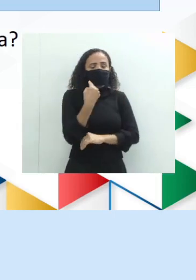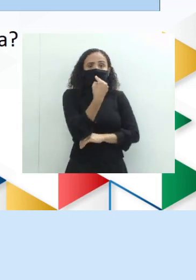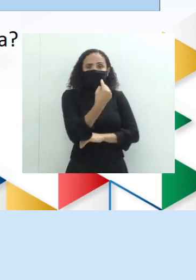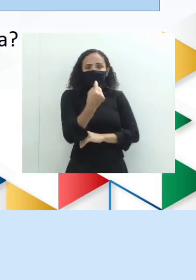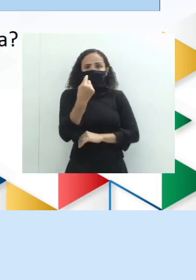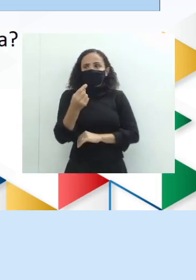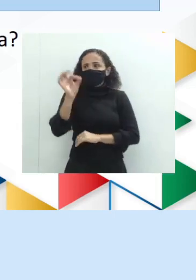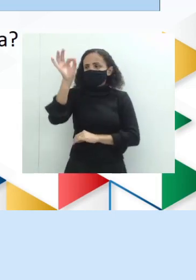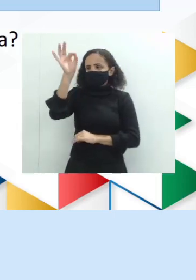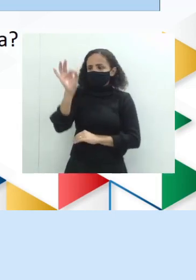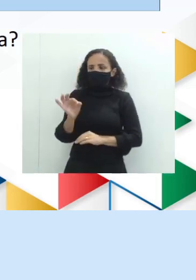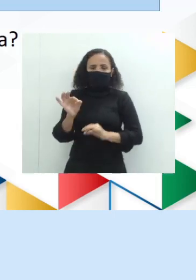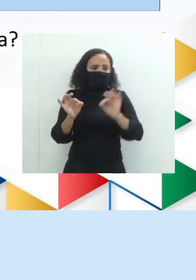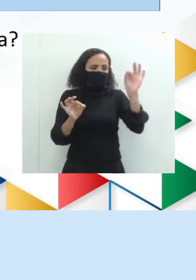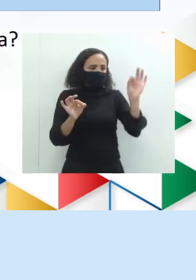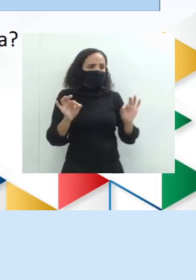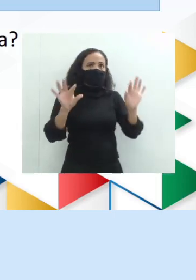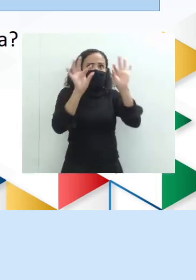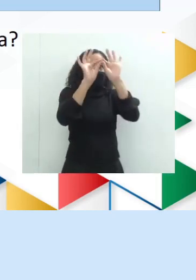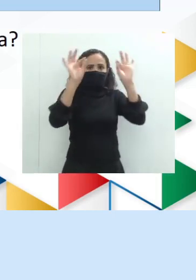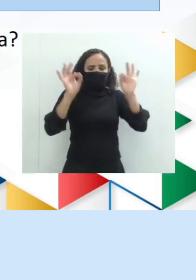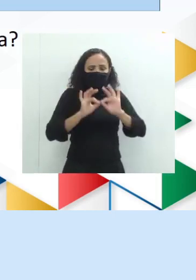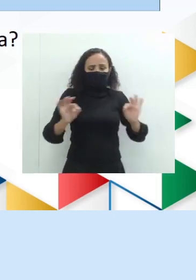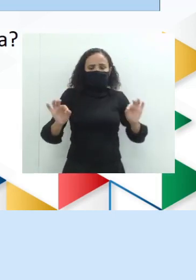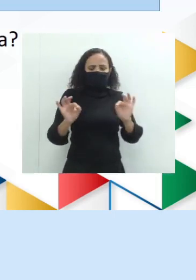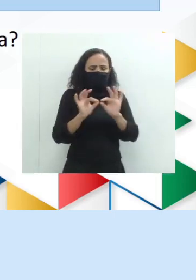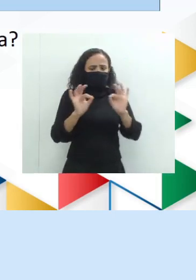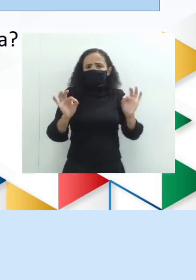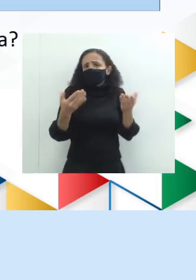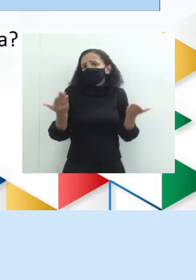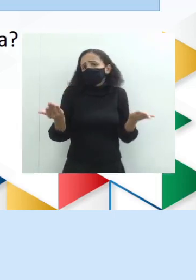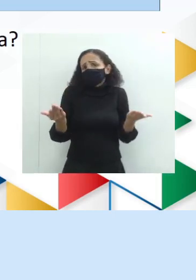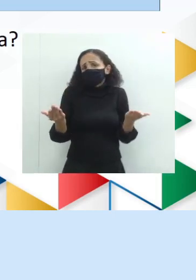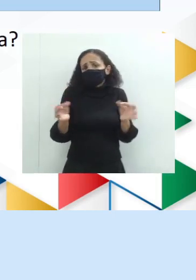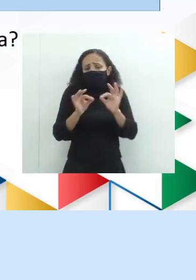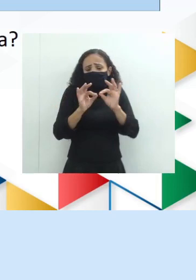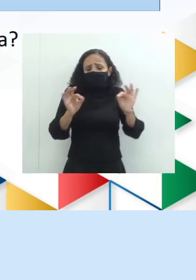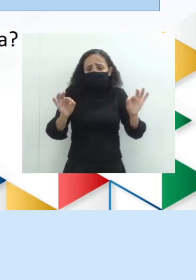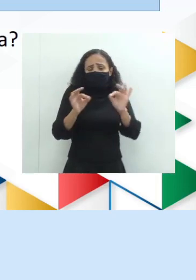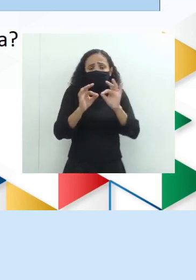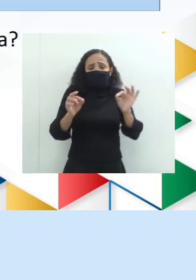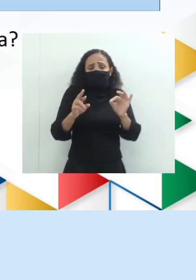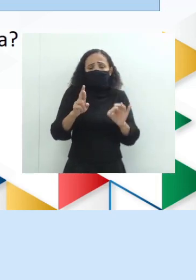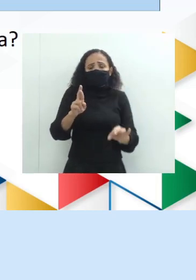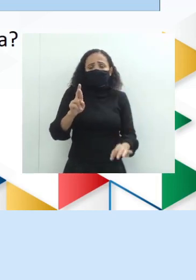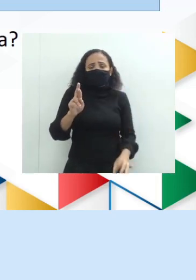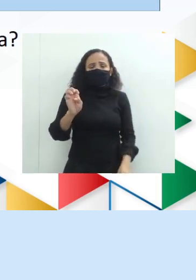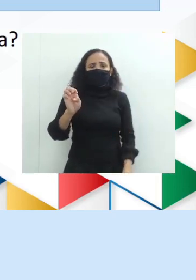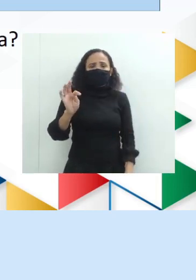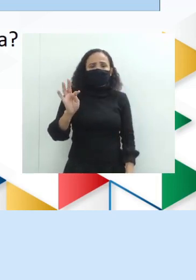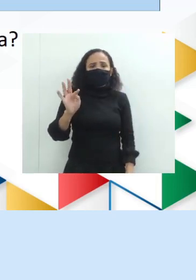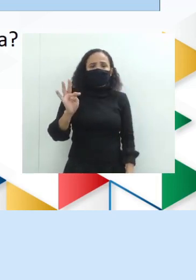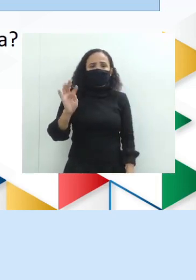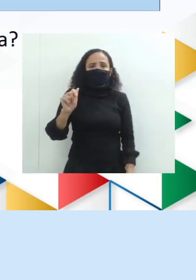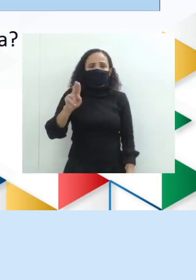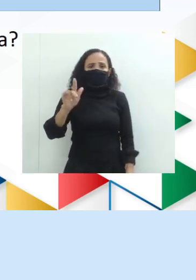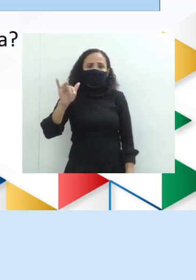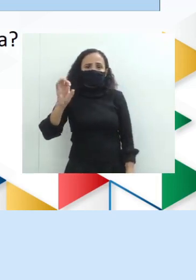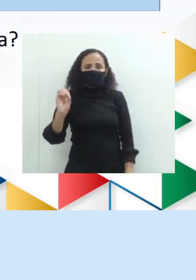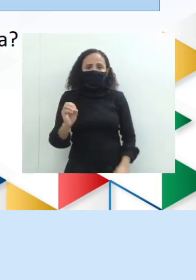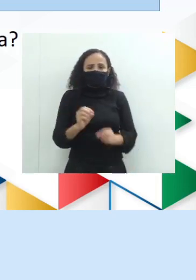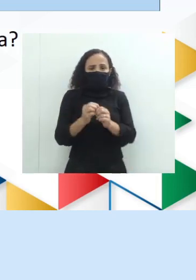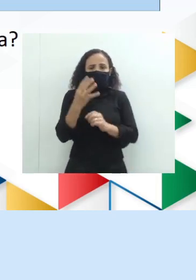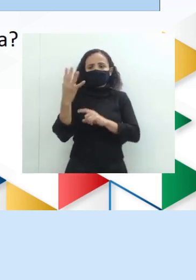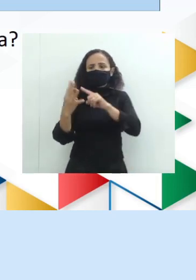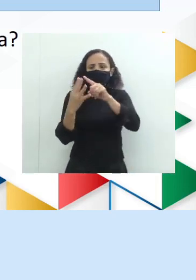desse retângulo aí, ele é reto. Não tem como. O próprio nome retângulo já deixa bem claro. 4 ângulos